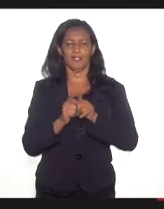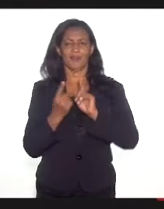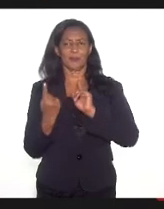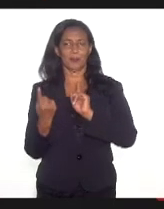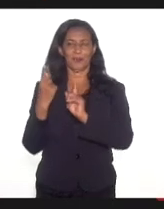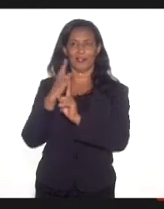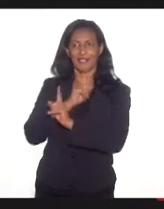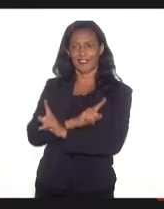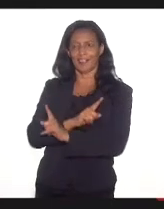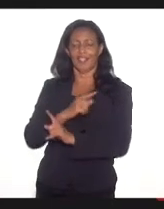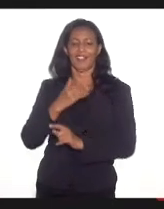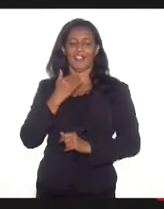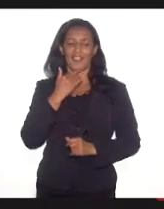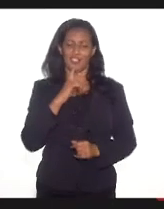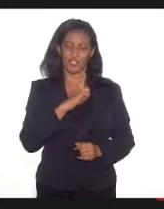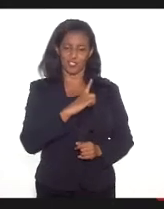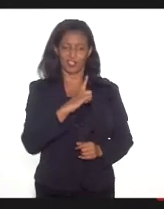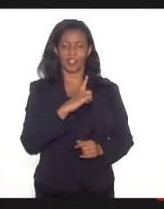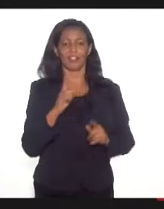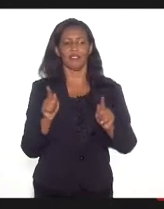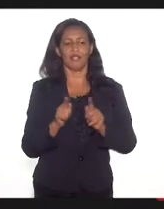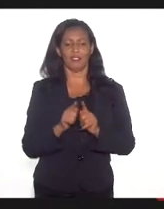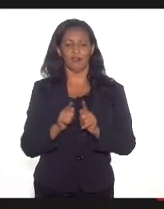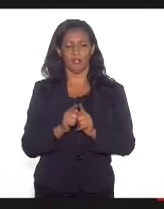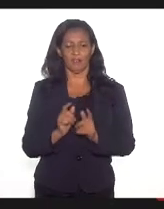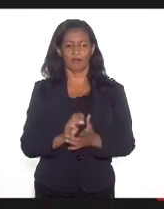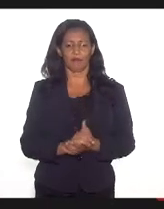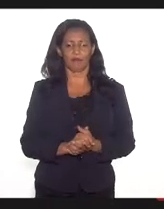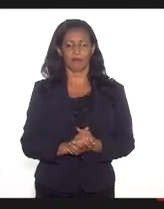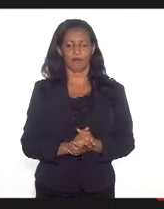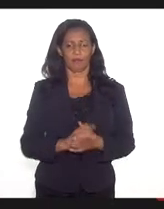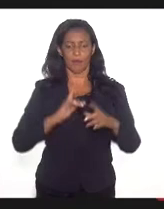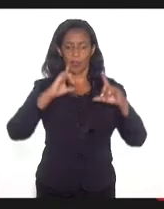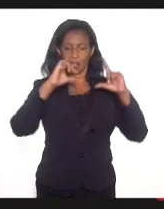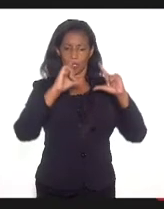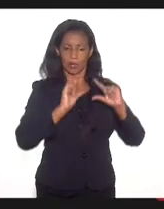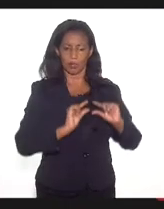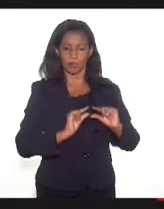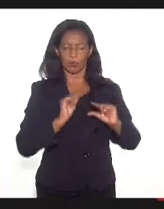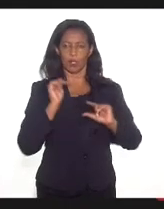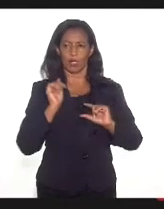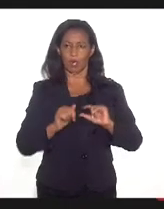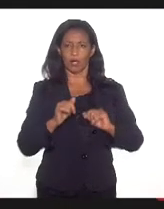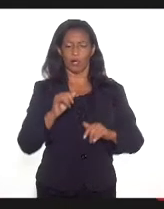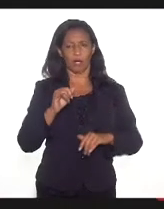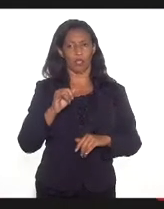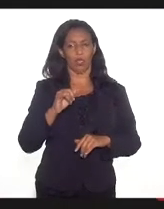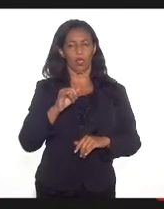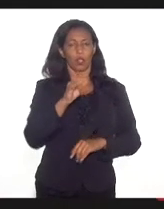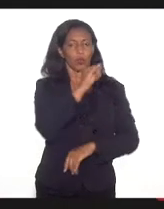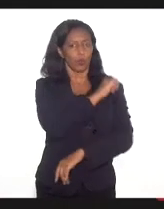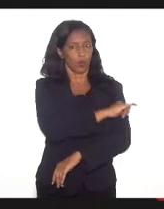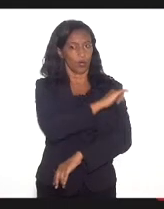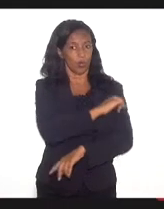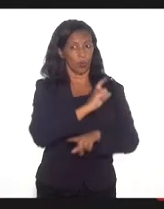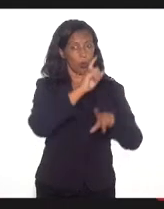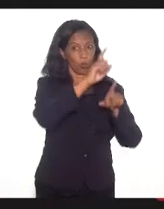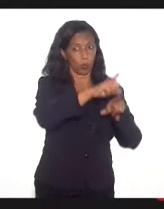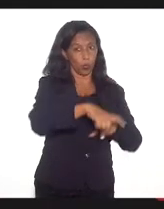gente tem né aqui no Rio de Janeiro uma agricultura que é